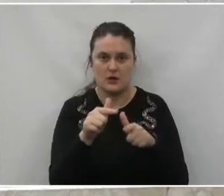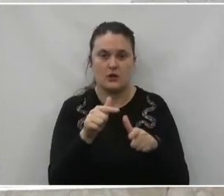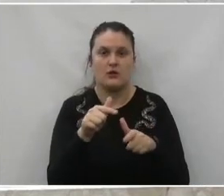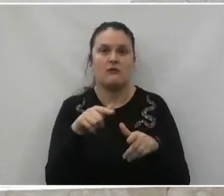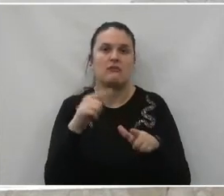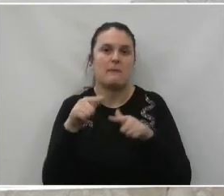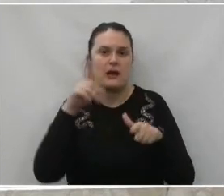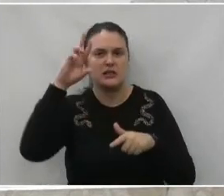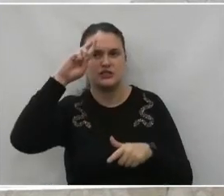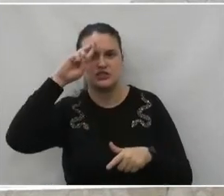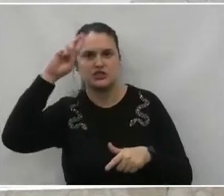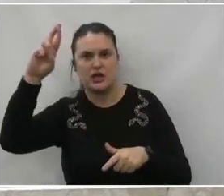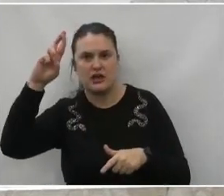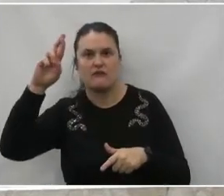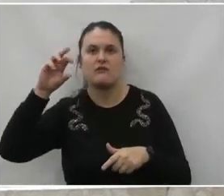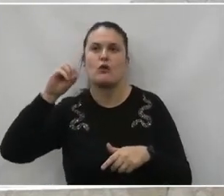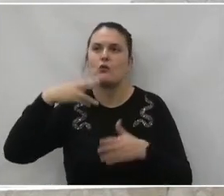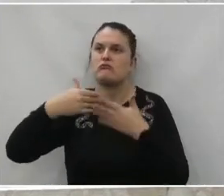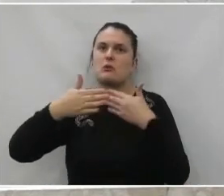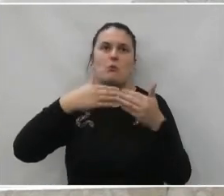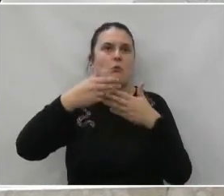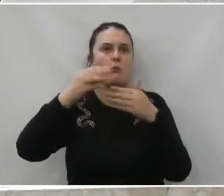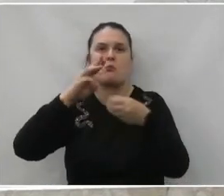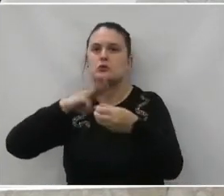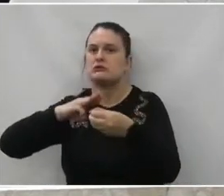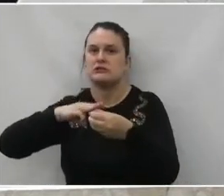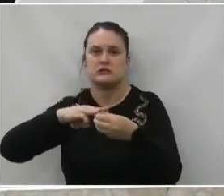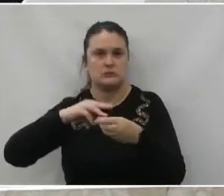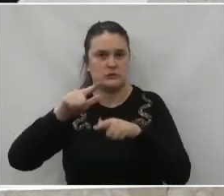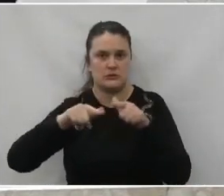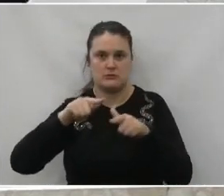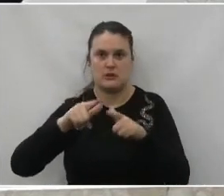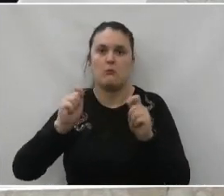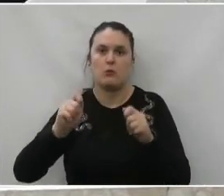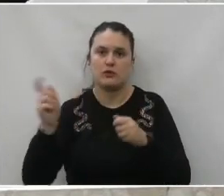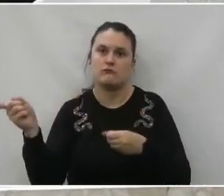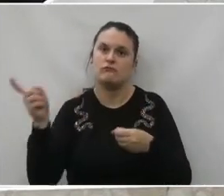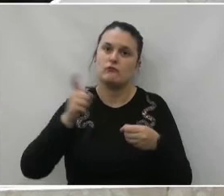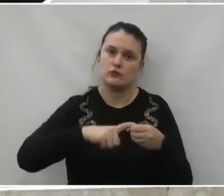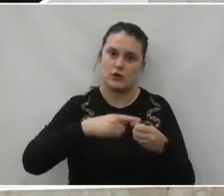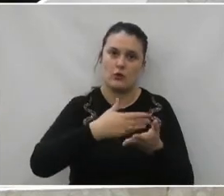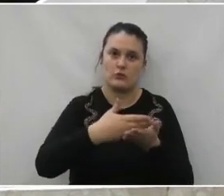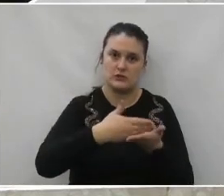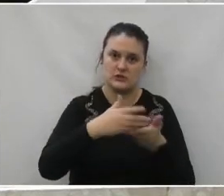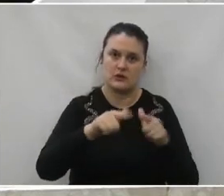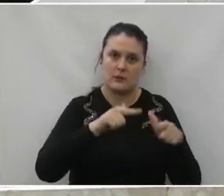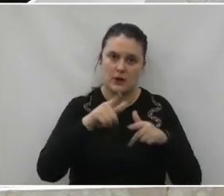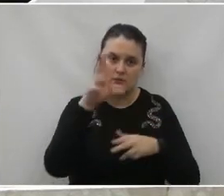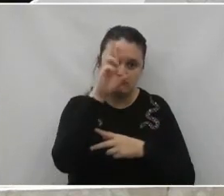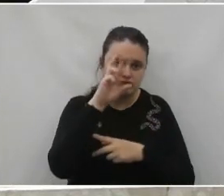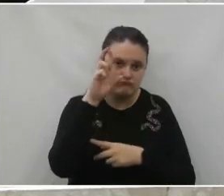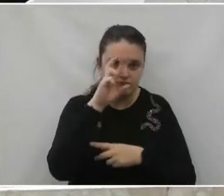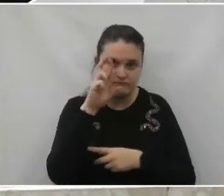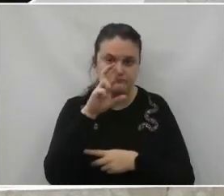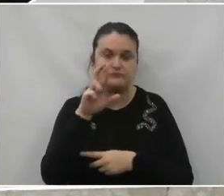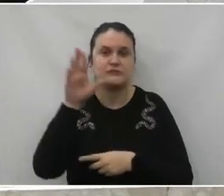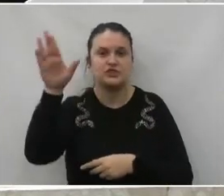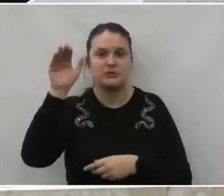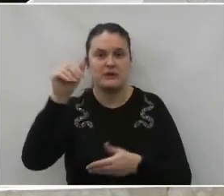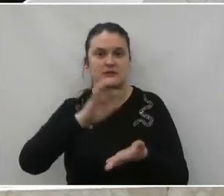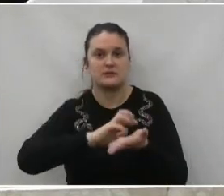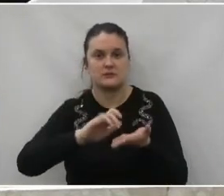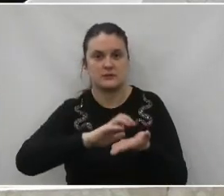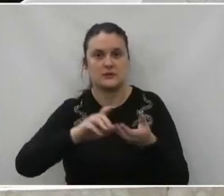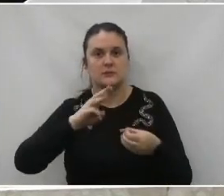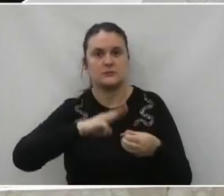chefia e os lotados em órgãos diversos da municipalidade. Parágrafo 3º. As convocações serão feitas pela